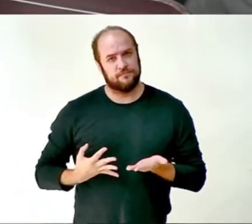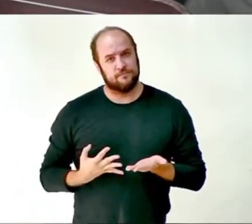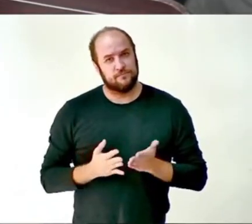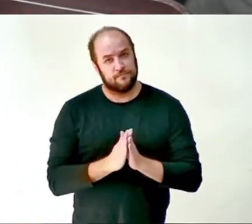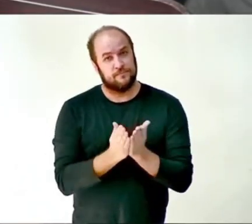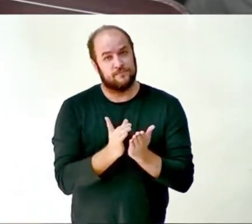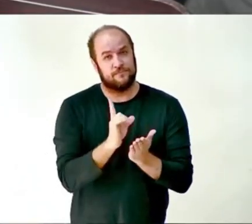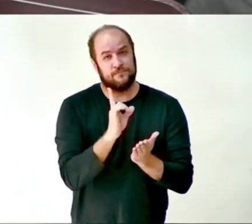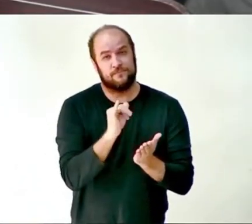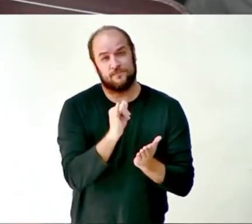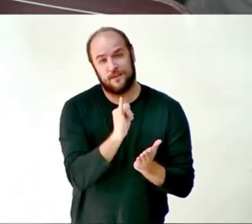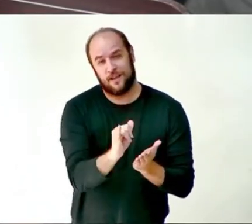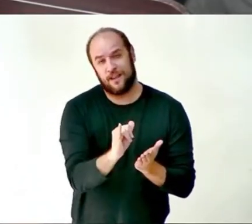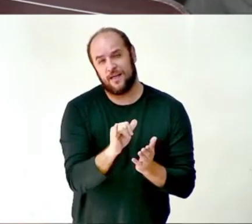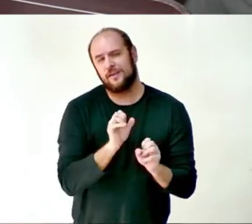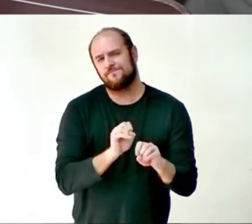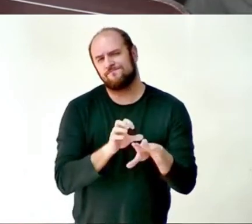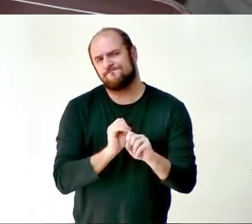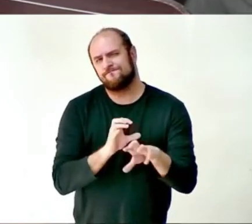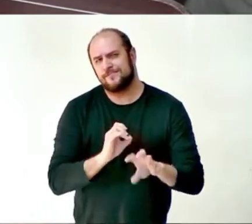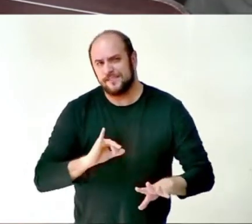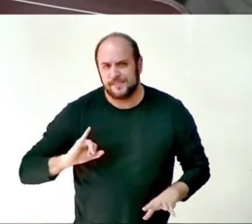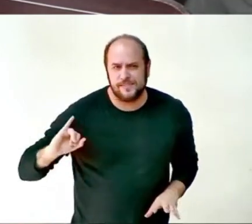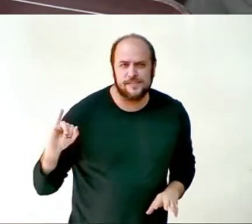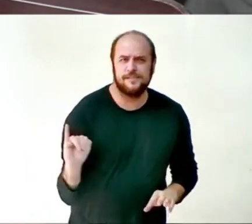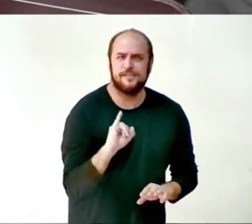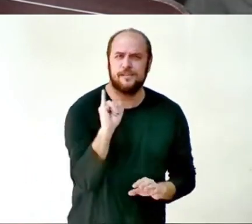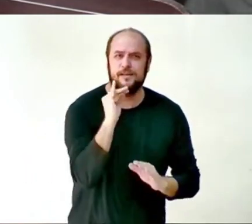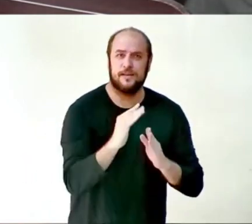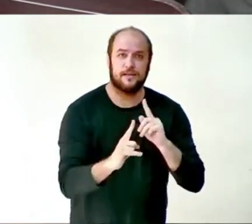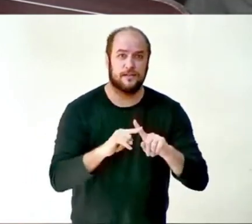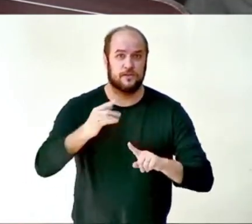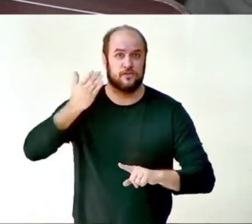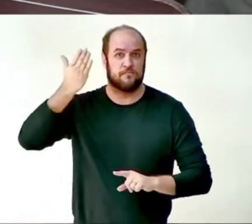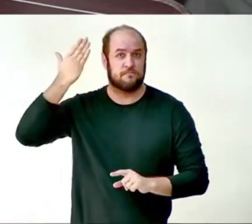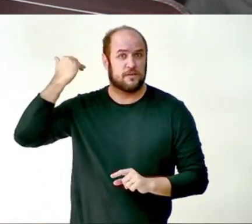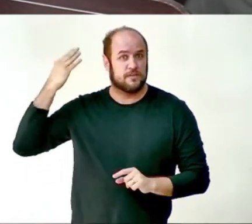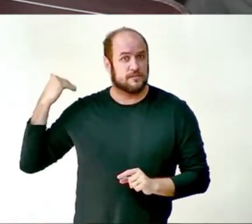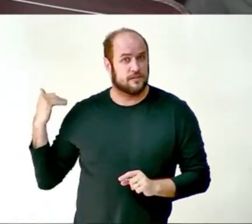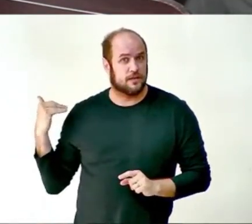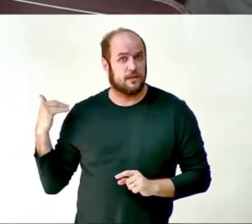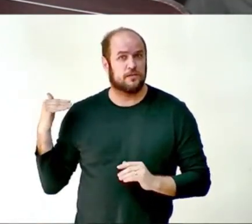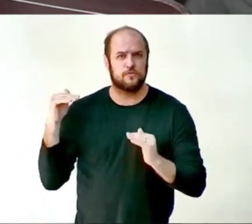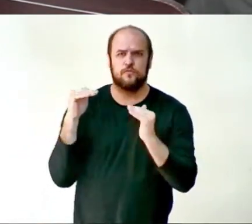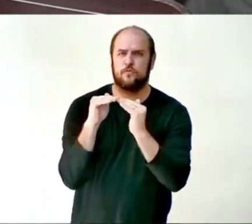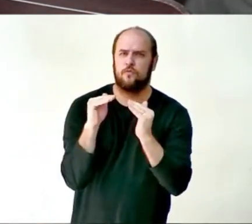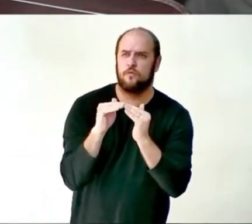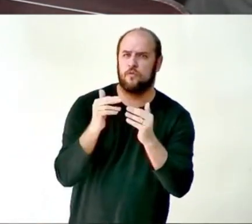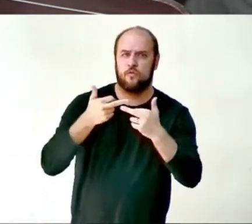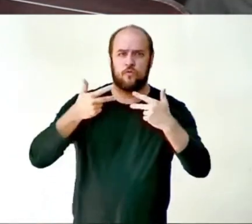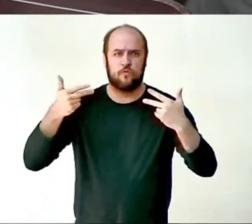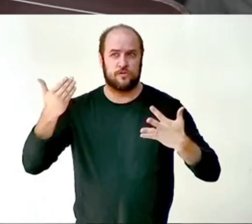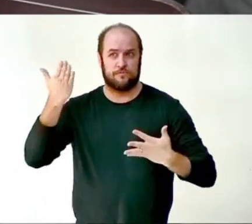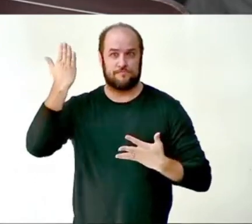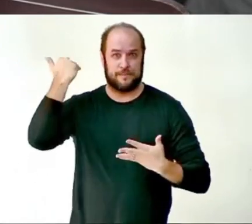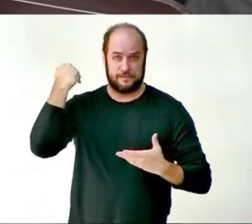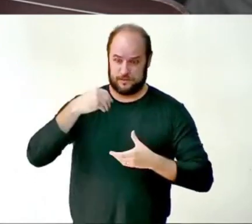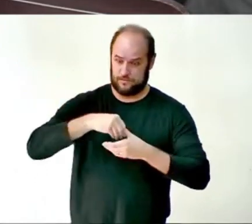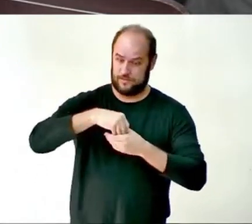orientação importante, uma instrução importante para a igreja primitiva, de acordo com o que ela era como